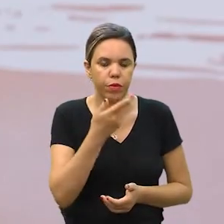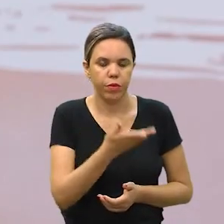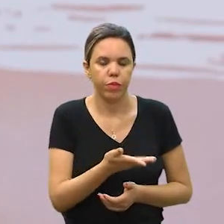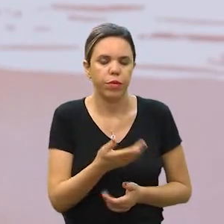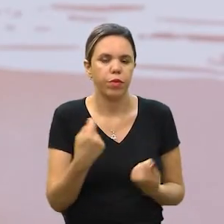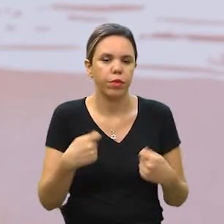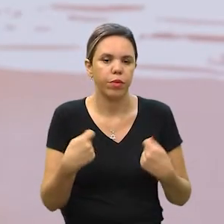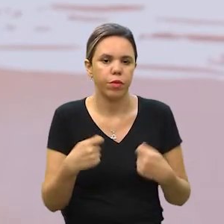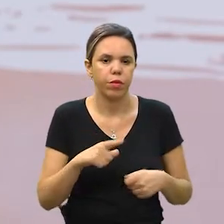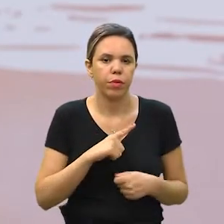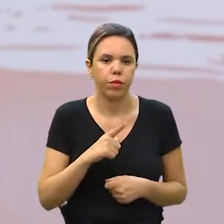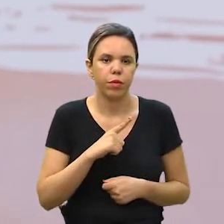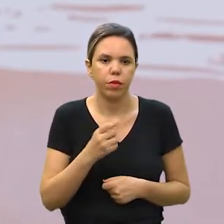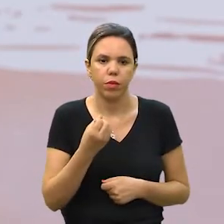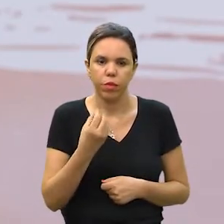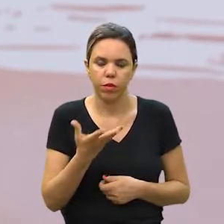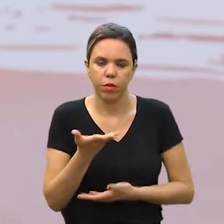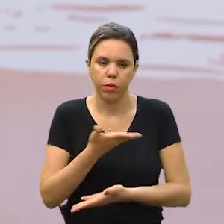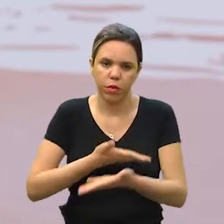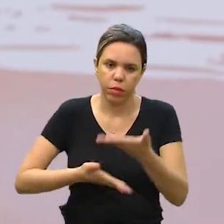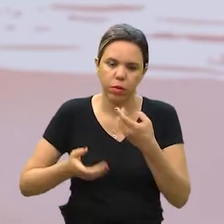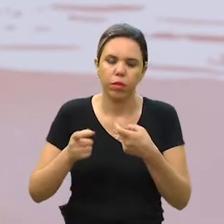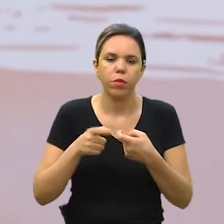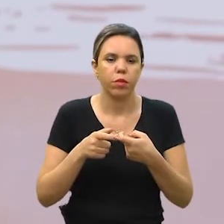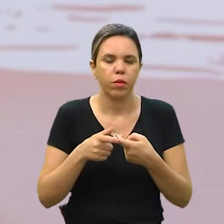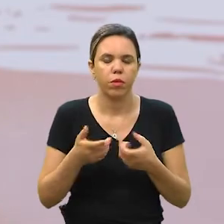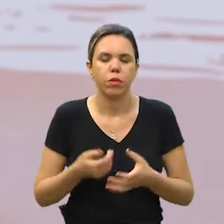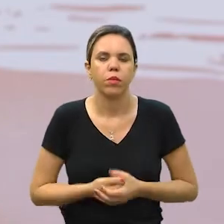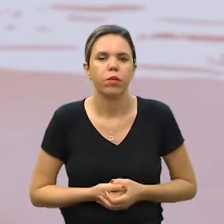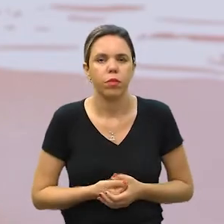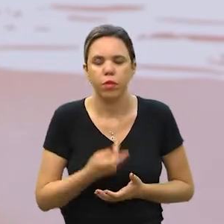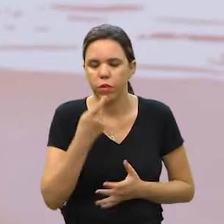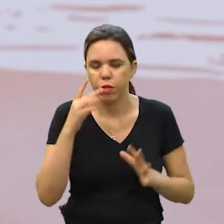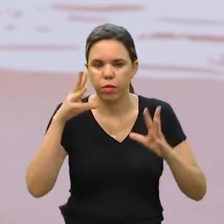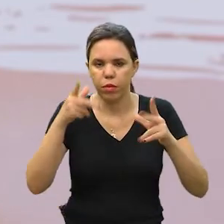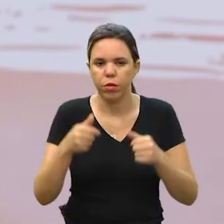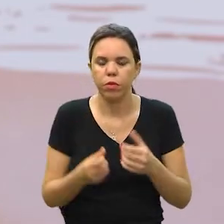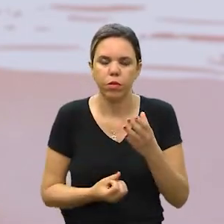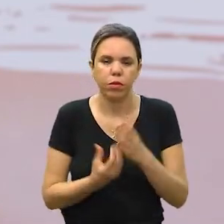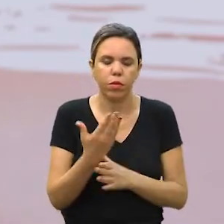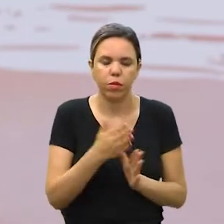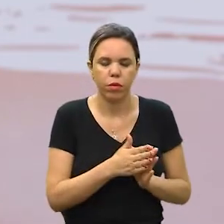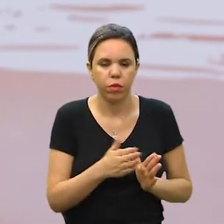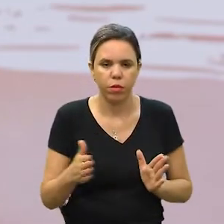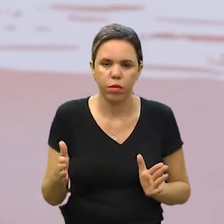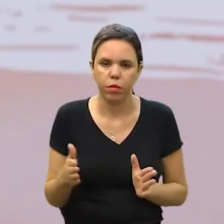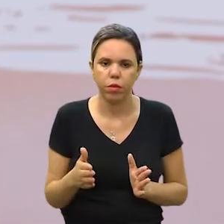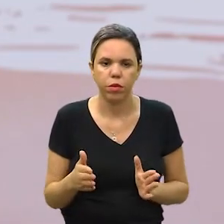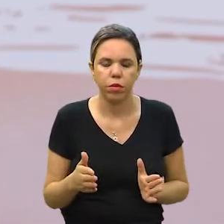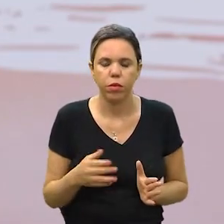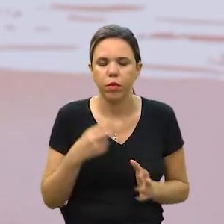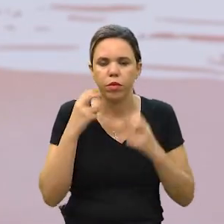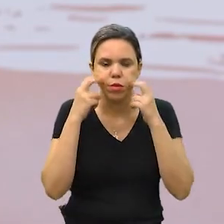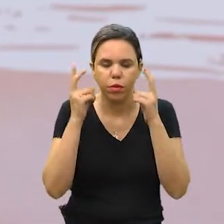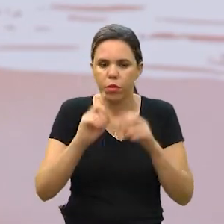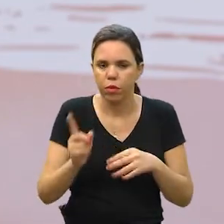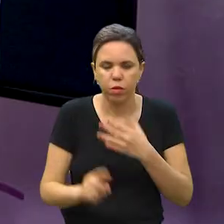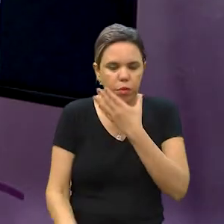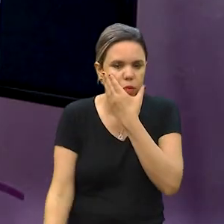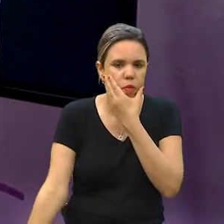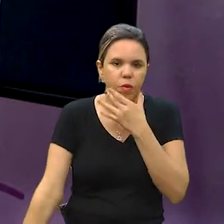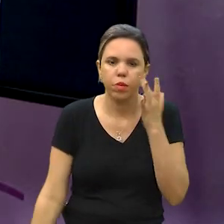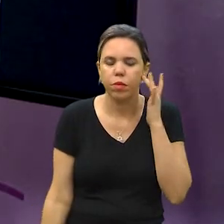para a senhora, é preciso ter uma boa relação com o médico, né? Falar tudo o que está acontecendo, não ficar com